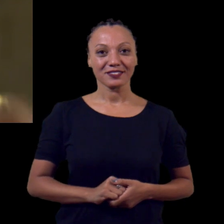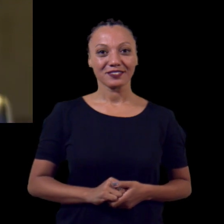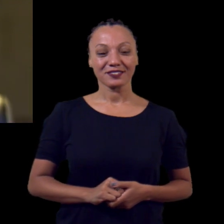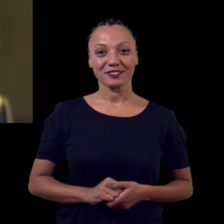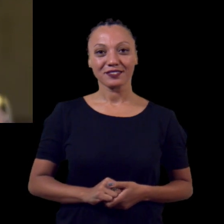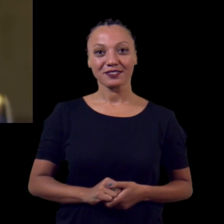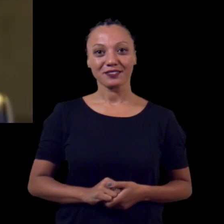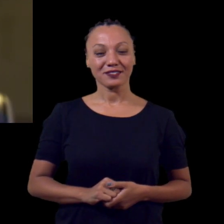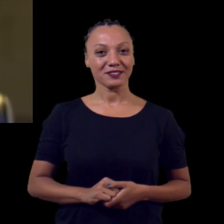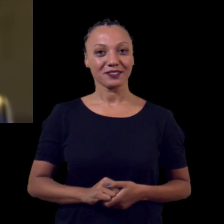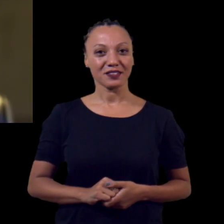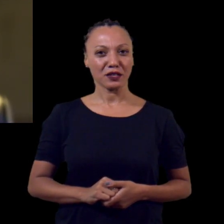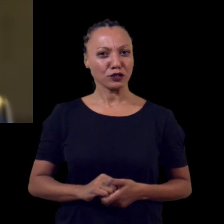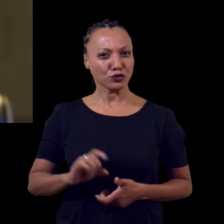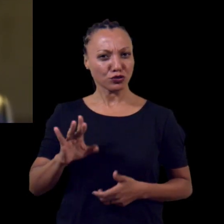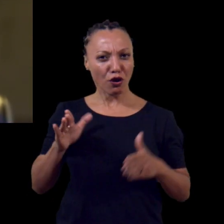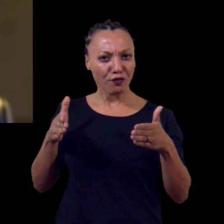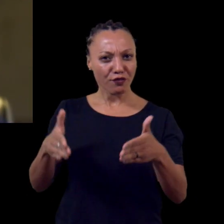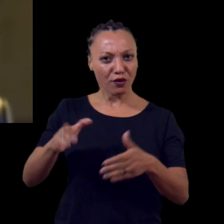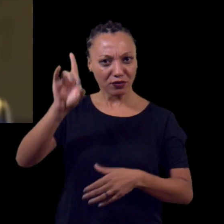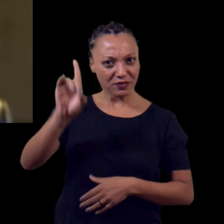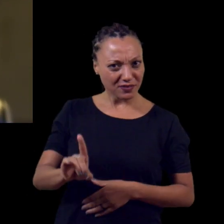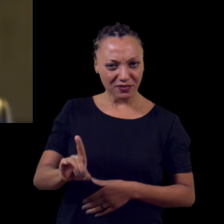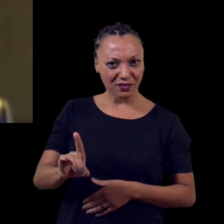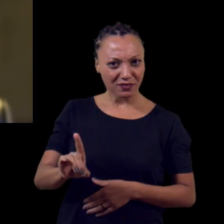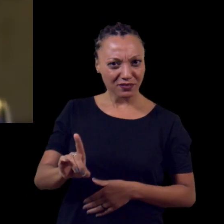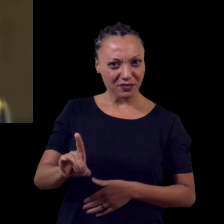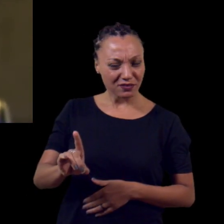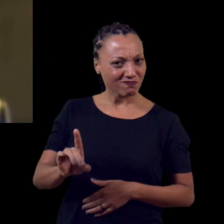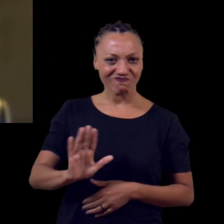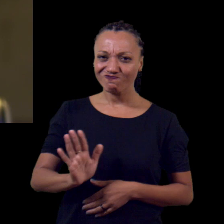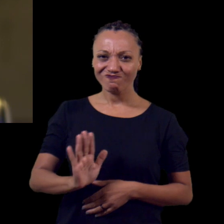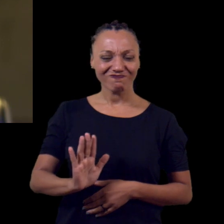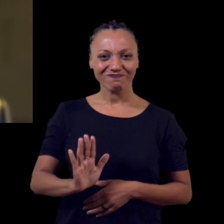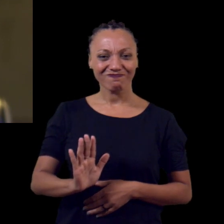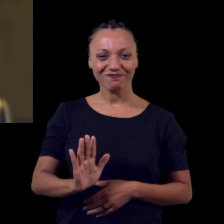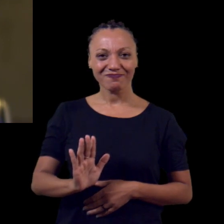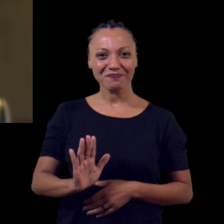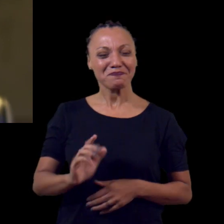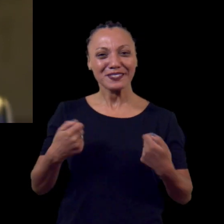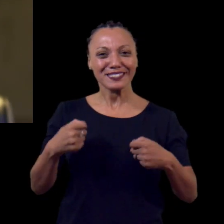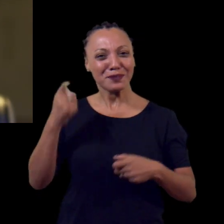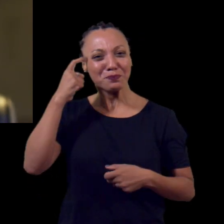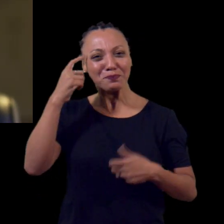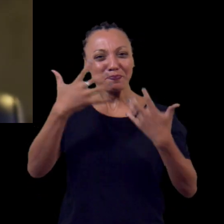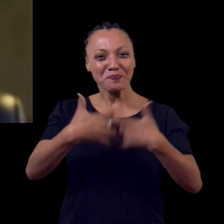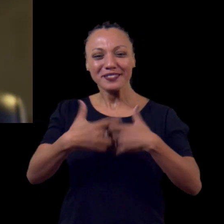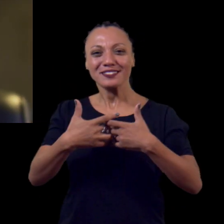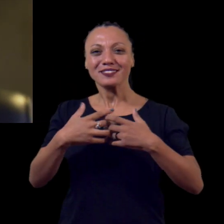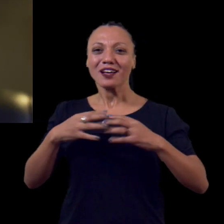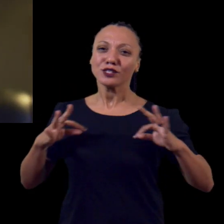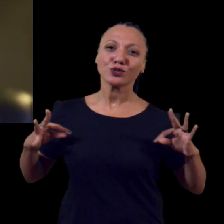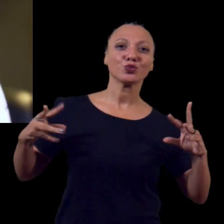Não só em relação a pessoa com deficiência, em relação a tudo.